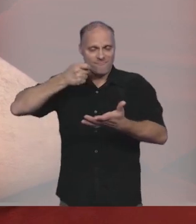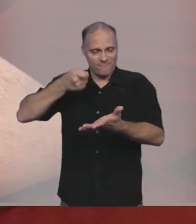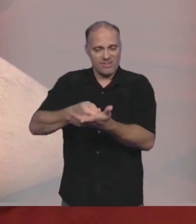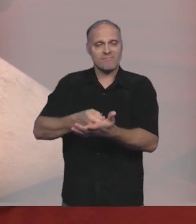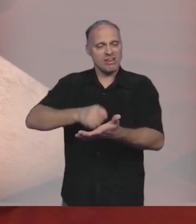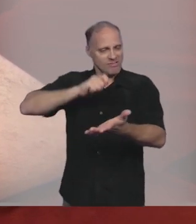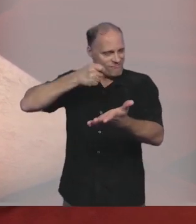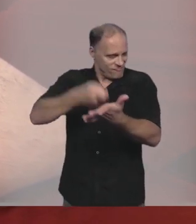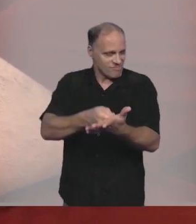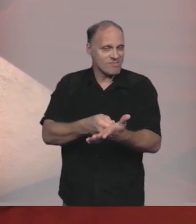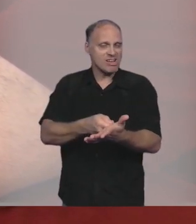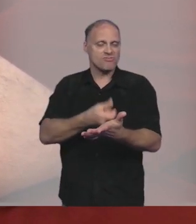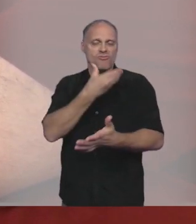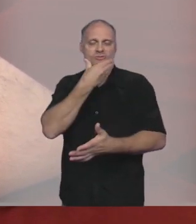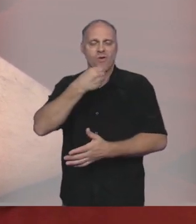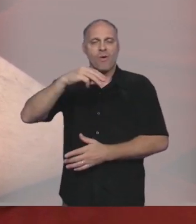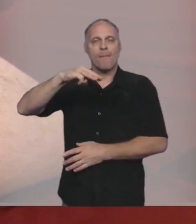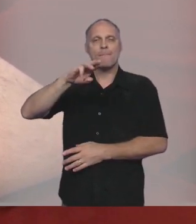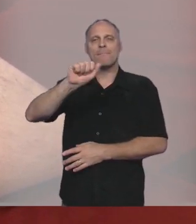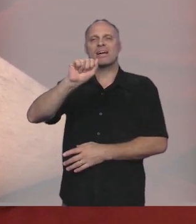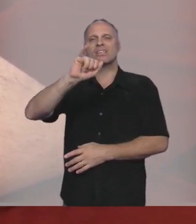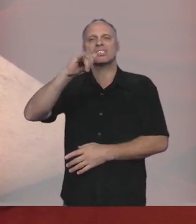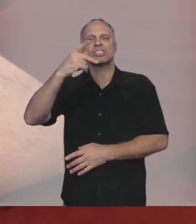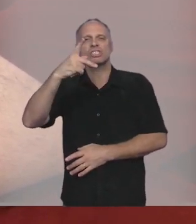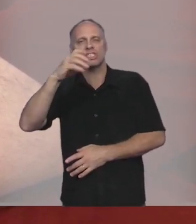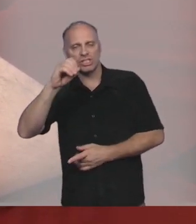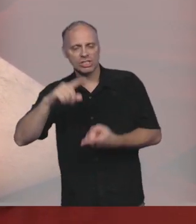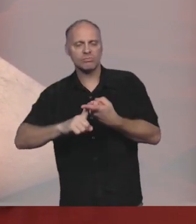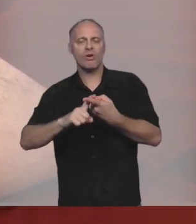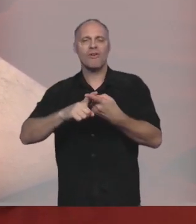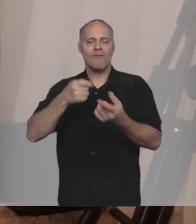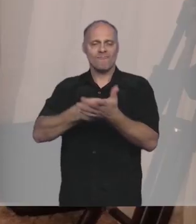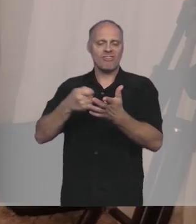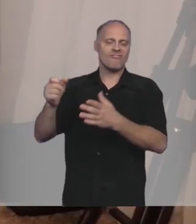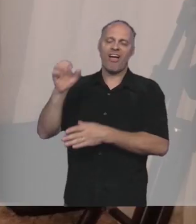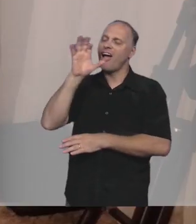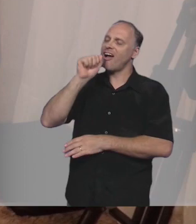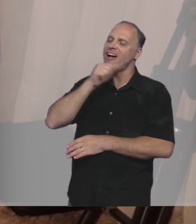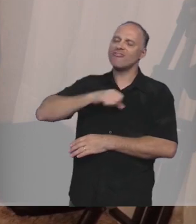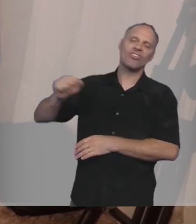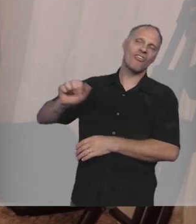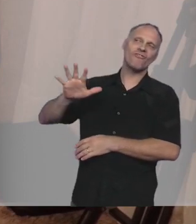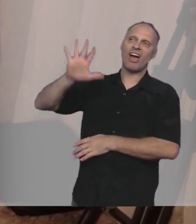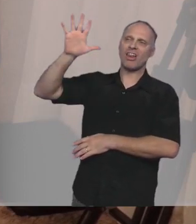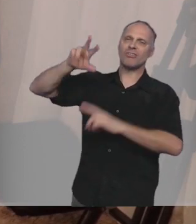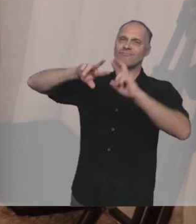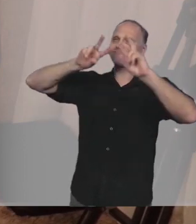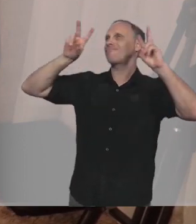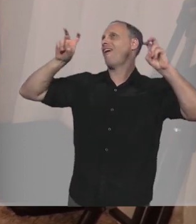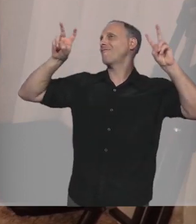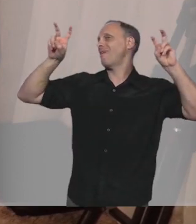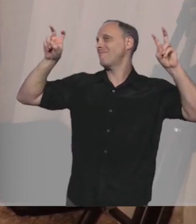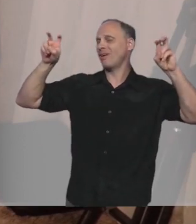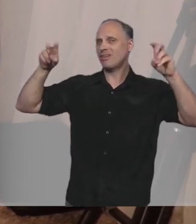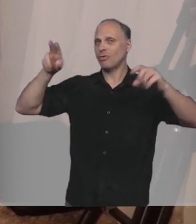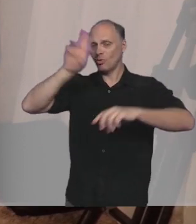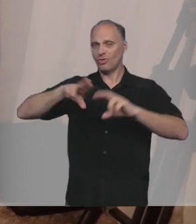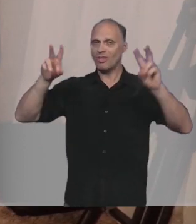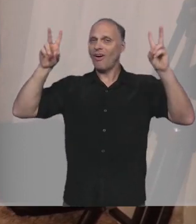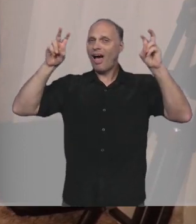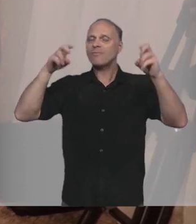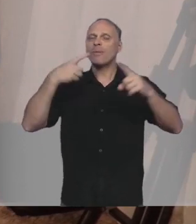antigos valores. Eu estou usando aspas bastante hoje porque eu quero conversar, mas não quero ficar